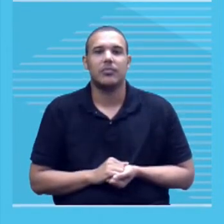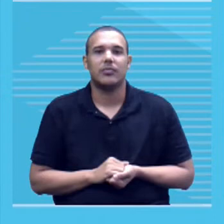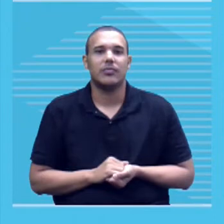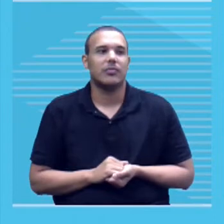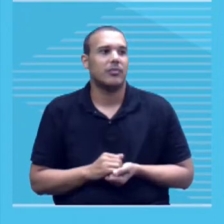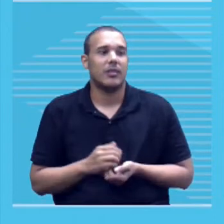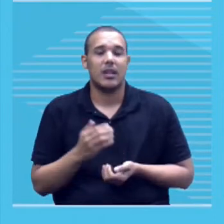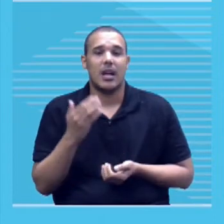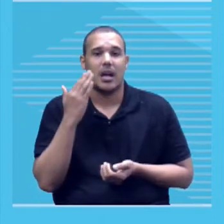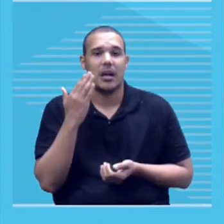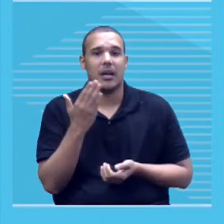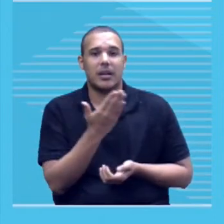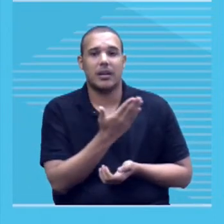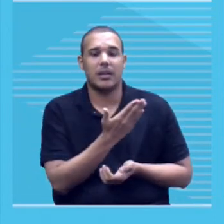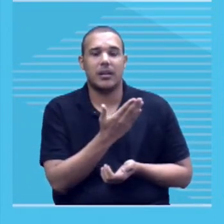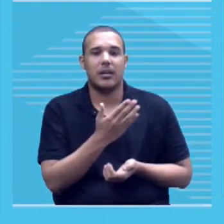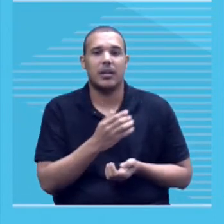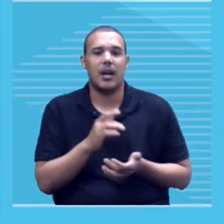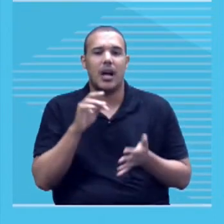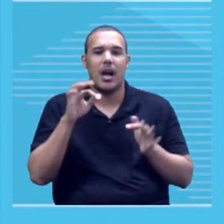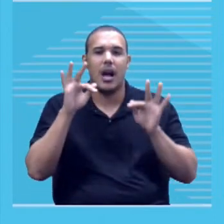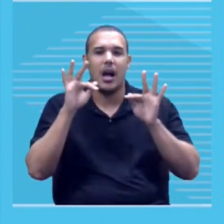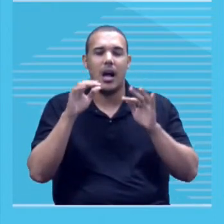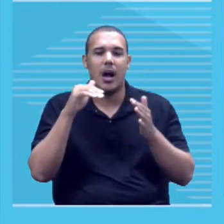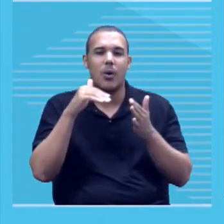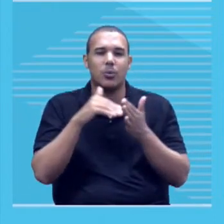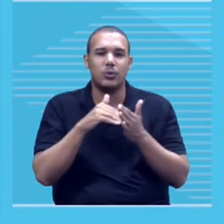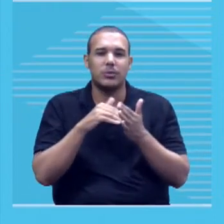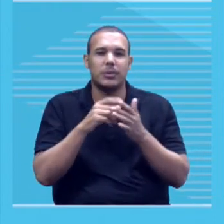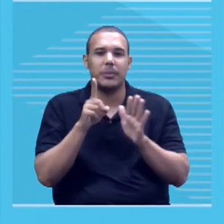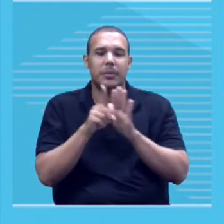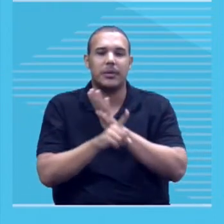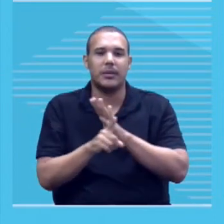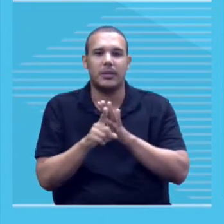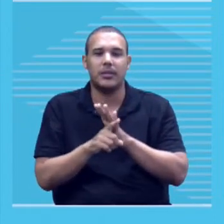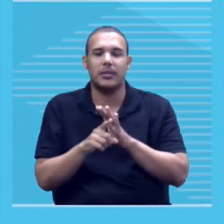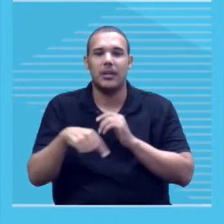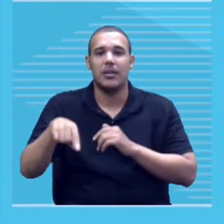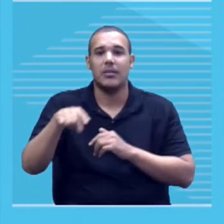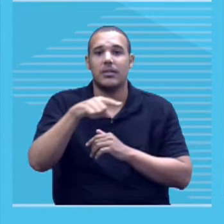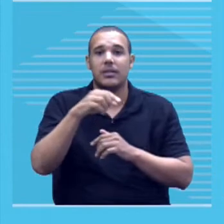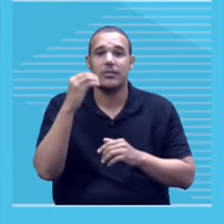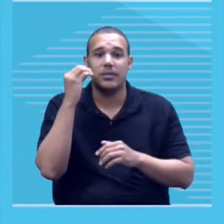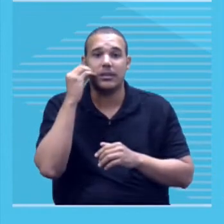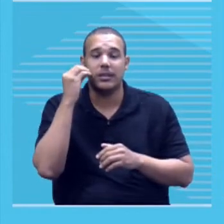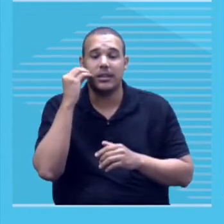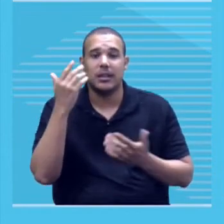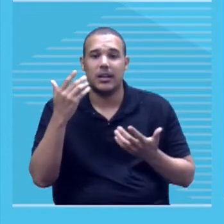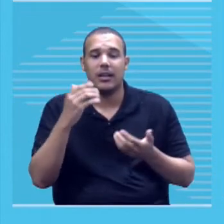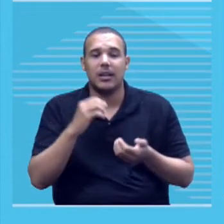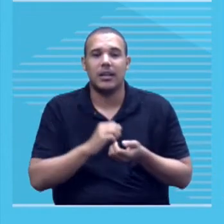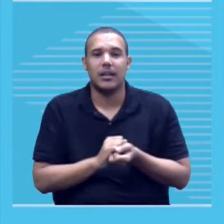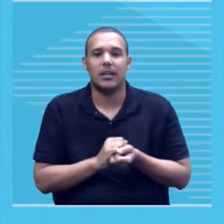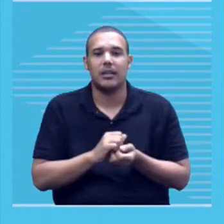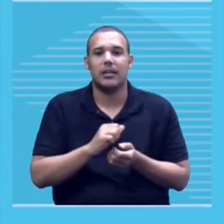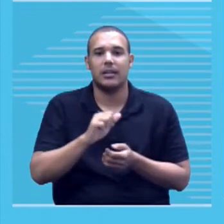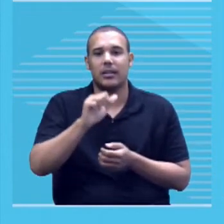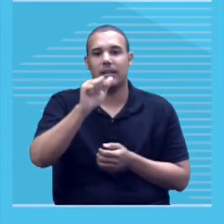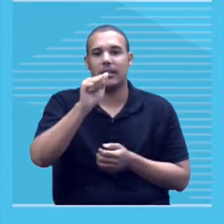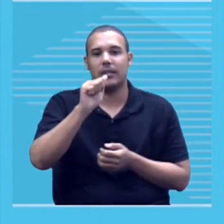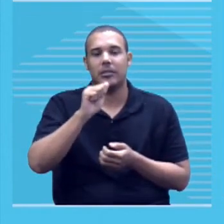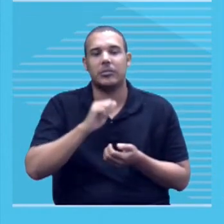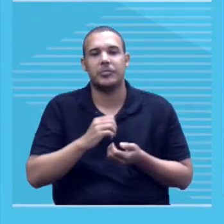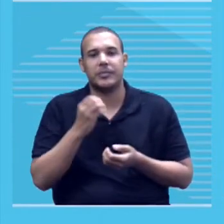E essa questãozinha, a última aí, para a gente se despedir, essa questão eu vou deixar você tentar um pouquinho também. Letra A e letra B, ela fala o